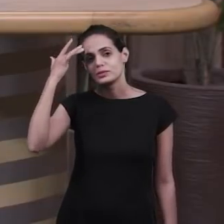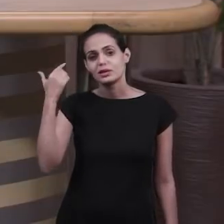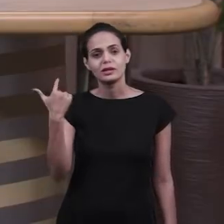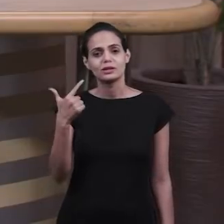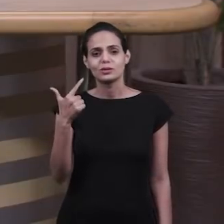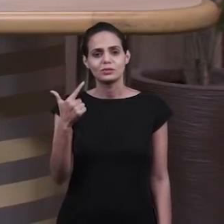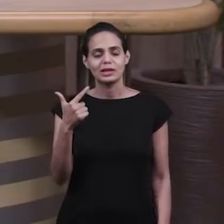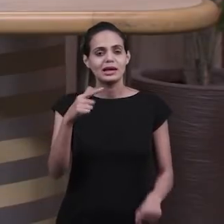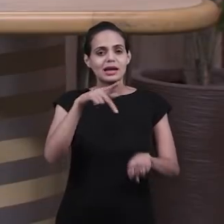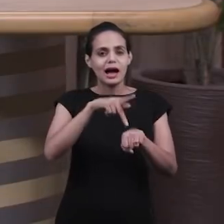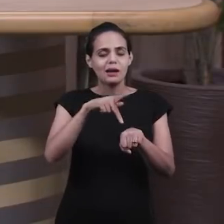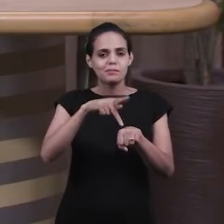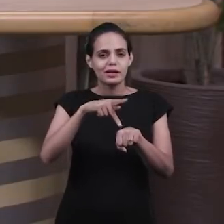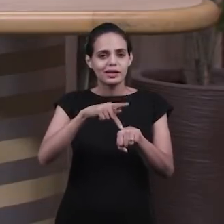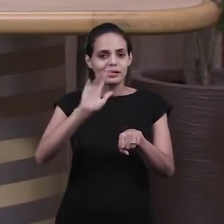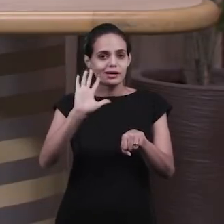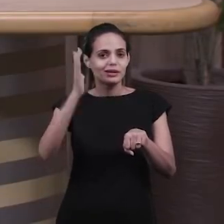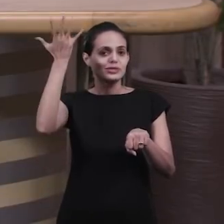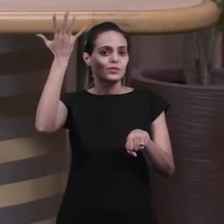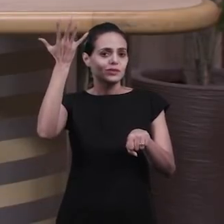pedra resolvida.